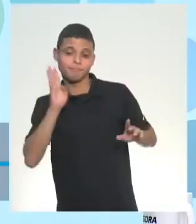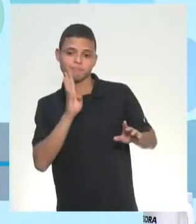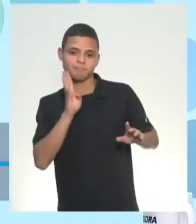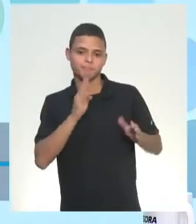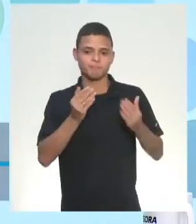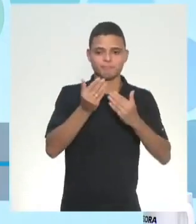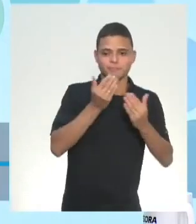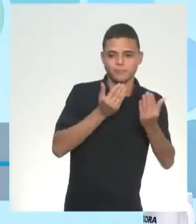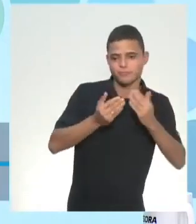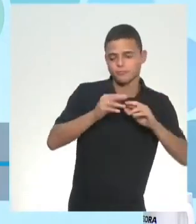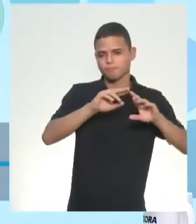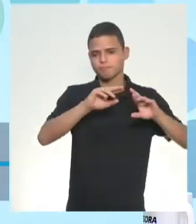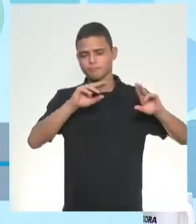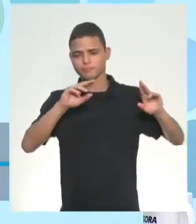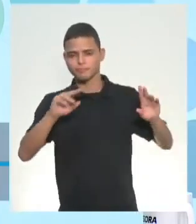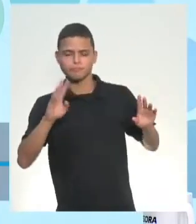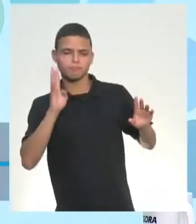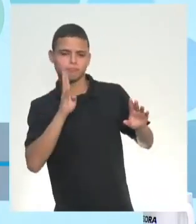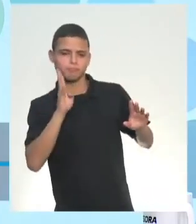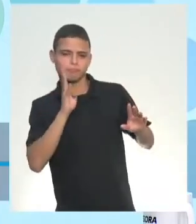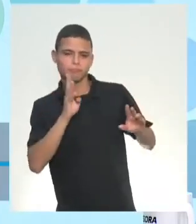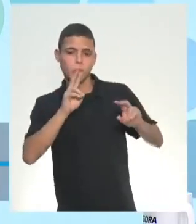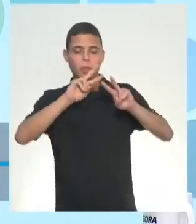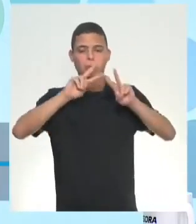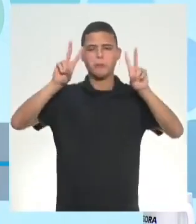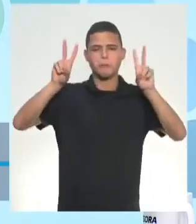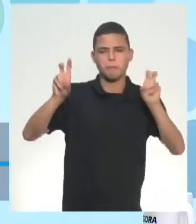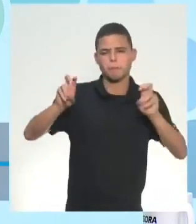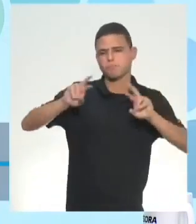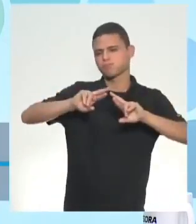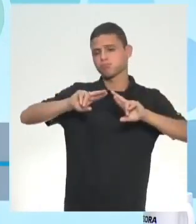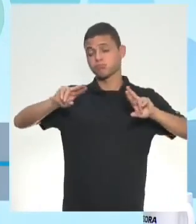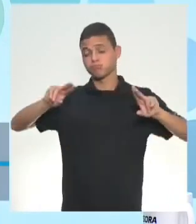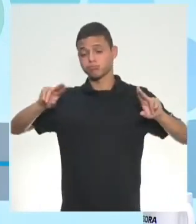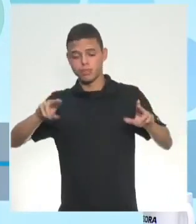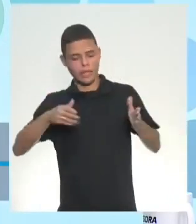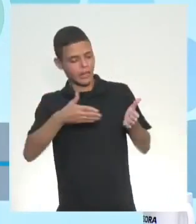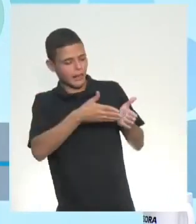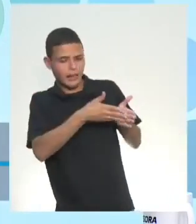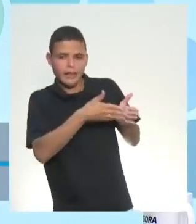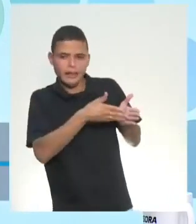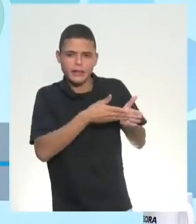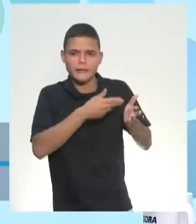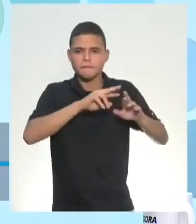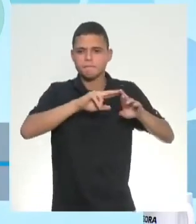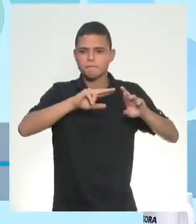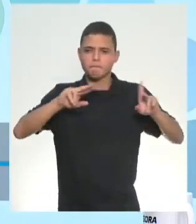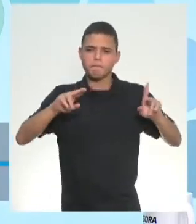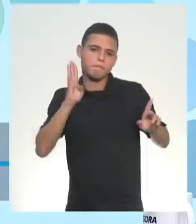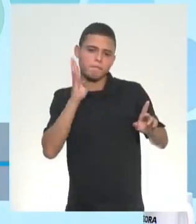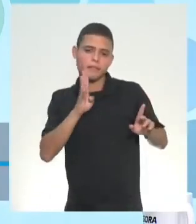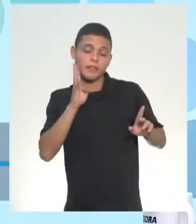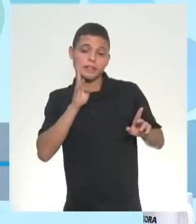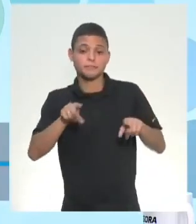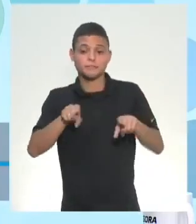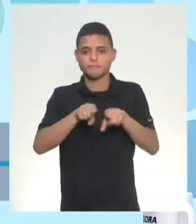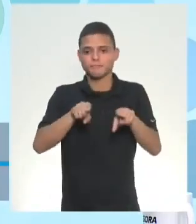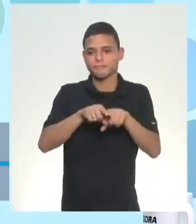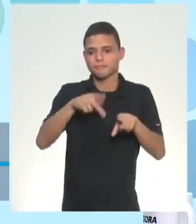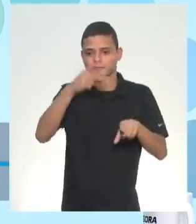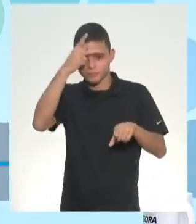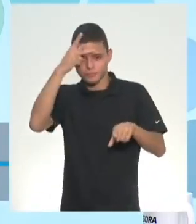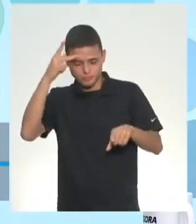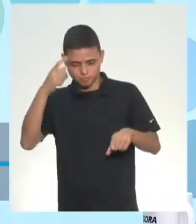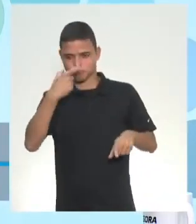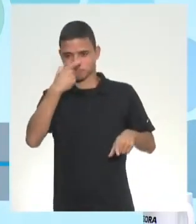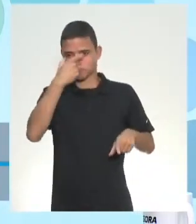umas 2, 3 vezes, apaixonada de ver justamente o comportamento. Eles traziam isso, a pessoa tinha um comportamento, ela ia morar no cortiço, ela virava